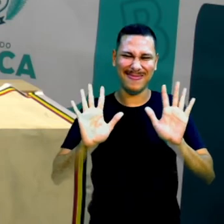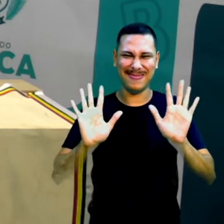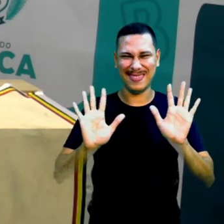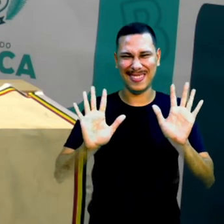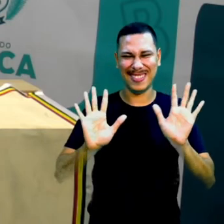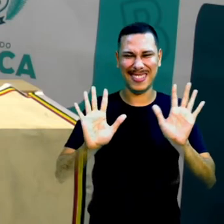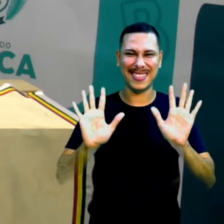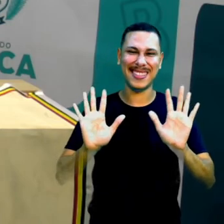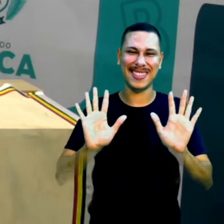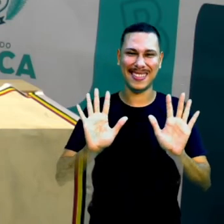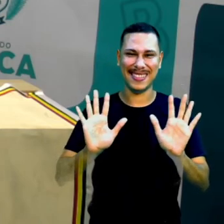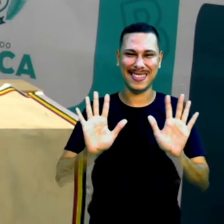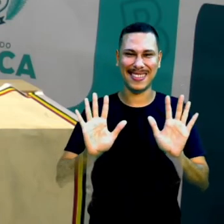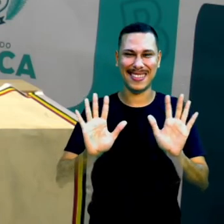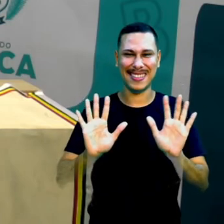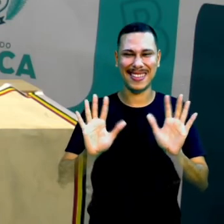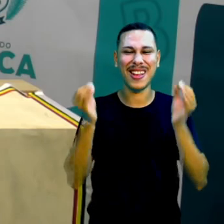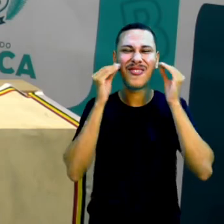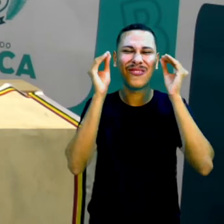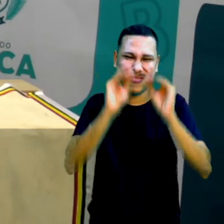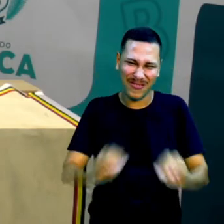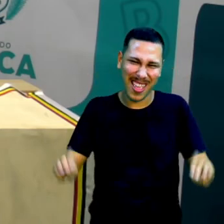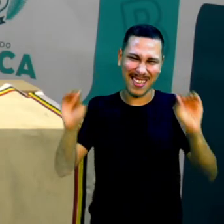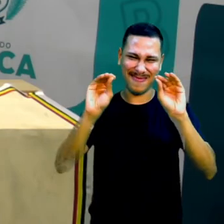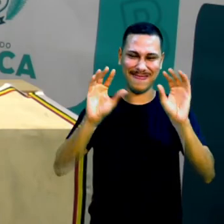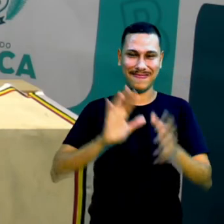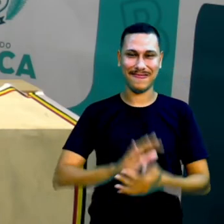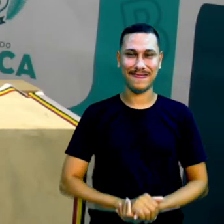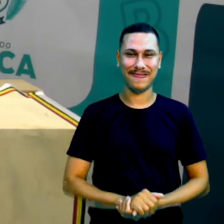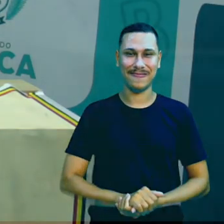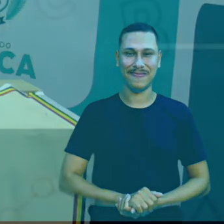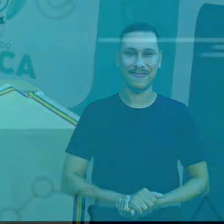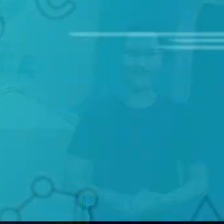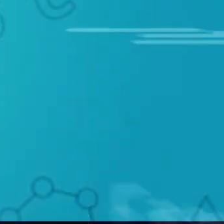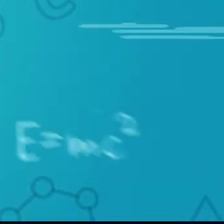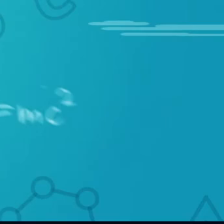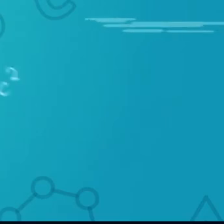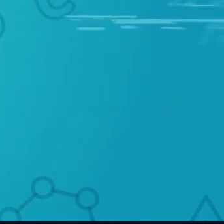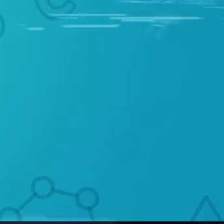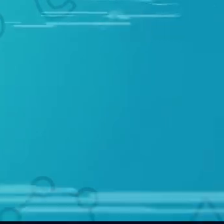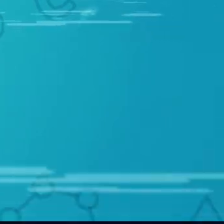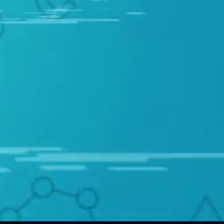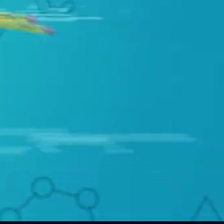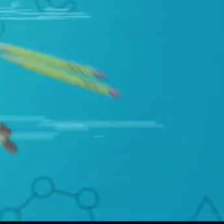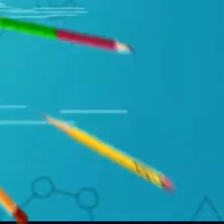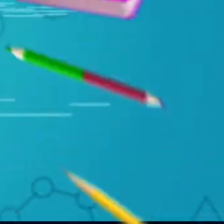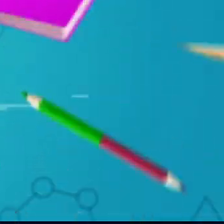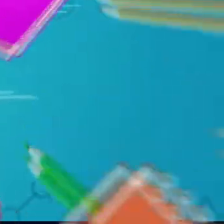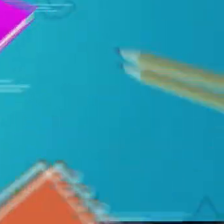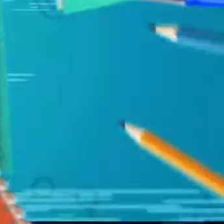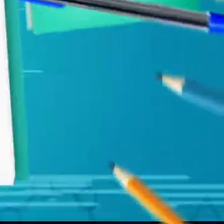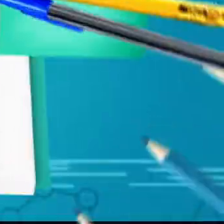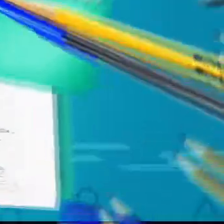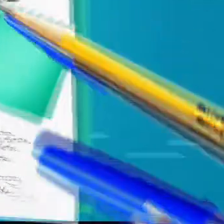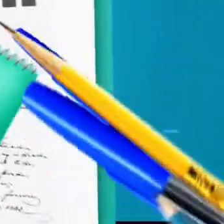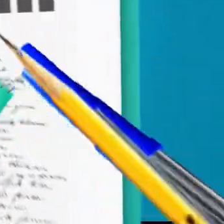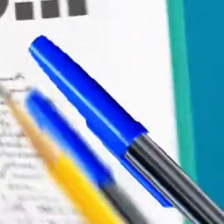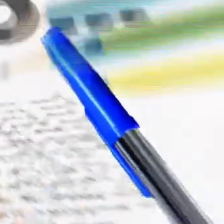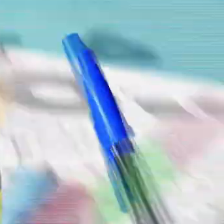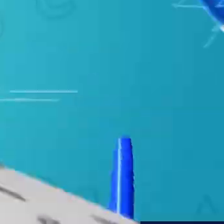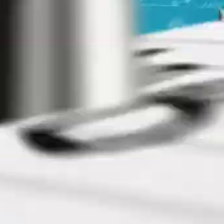uma aulinha bem legal. Beijos, meus amores.